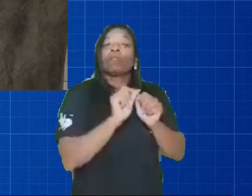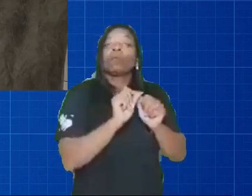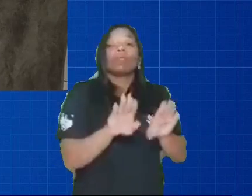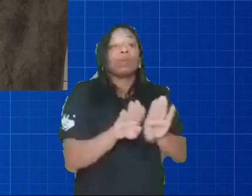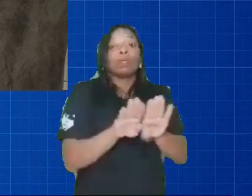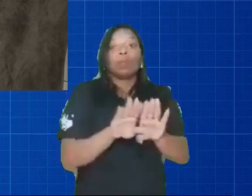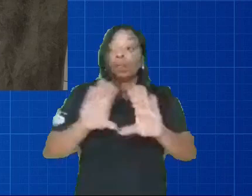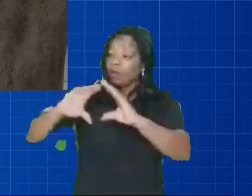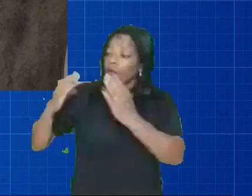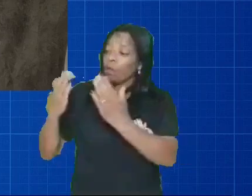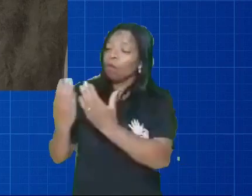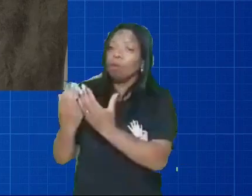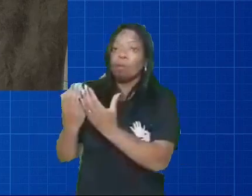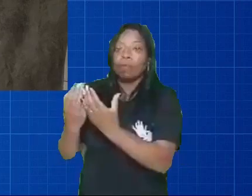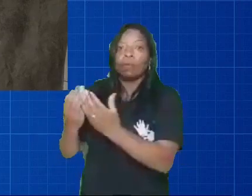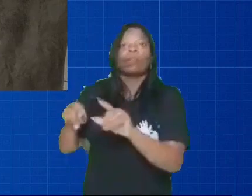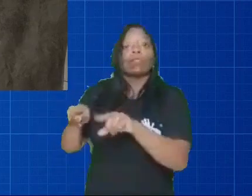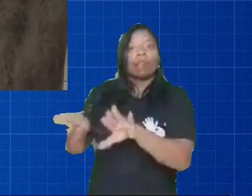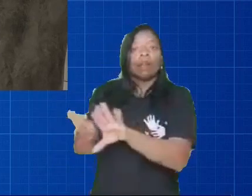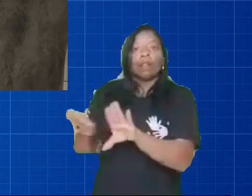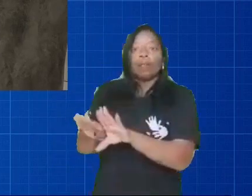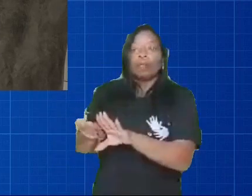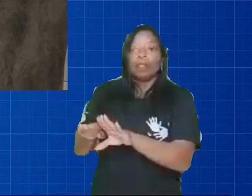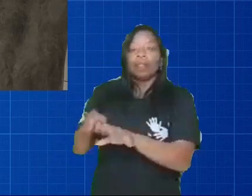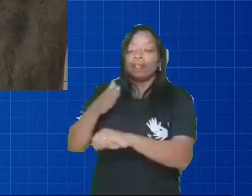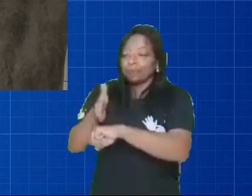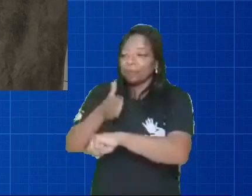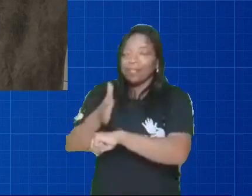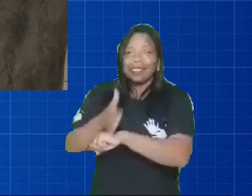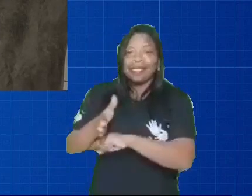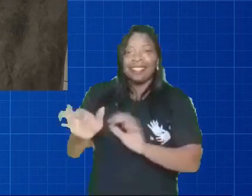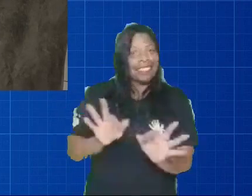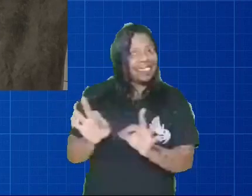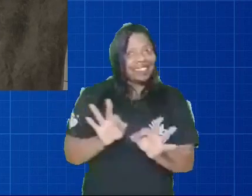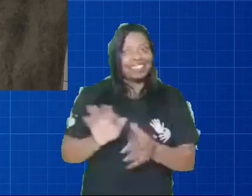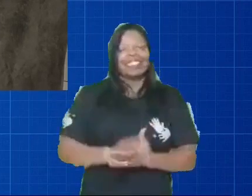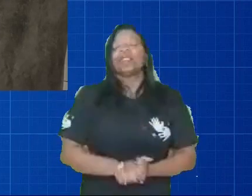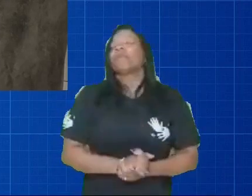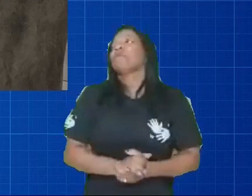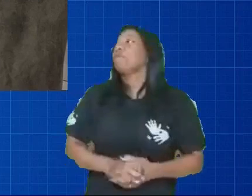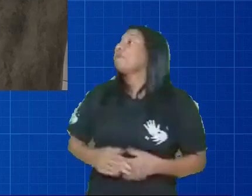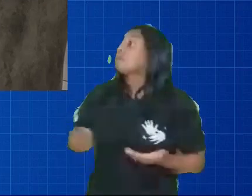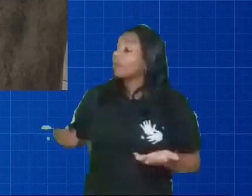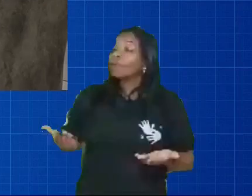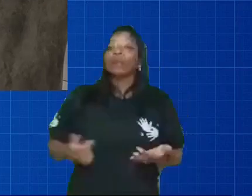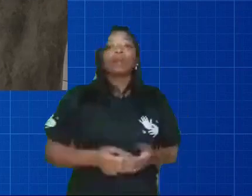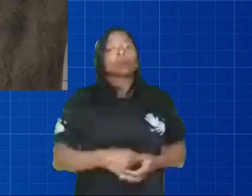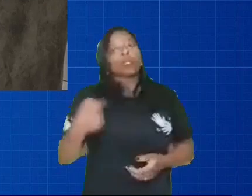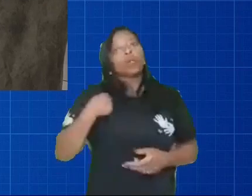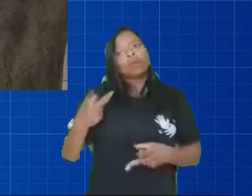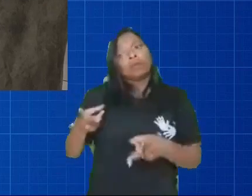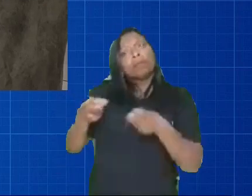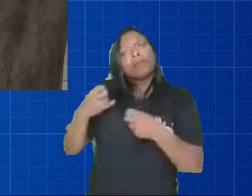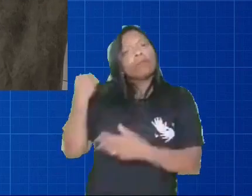certo, né? Os projetos que a gente tem, depois a gente pode até comentar algum deles com vocês. Eu vejo assim, né, como é importante